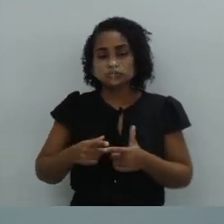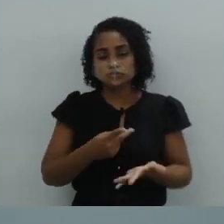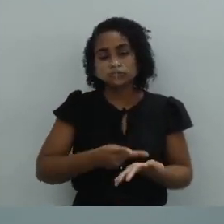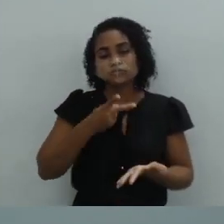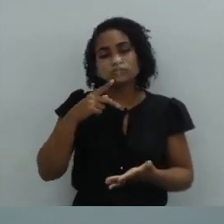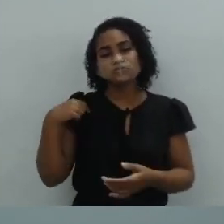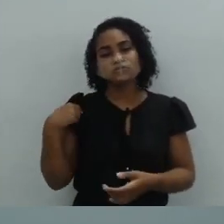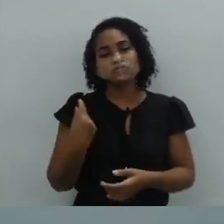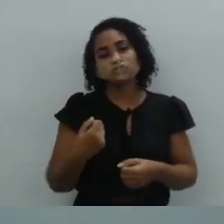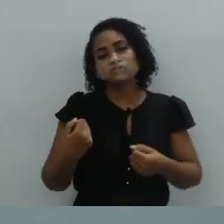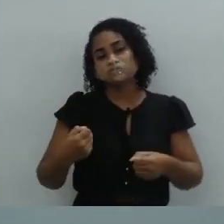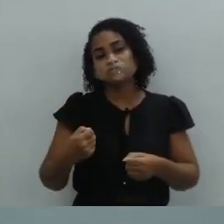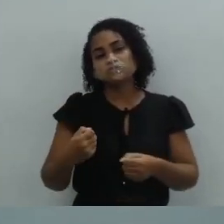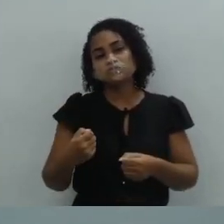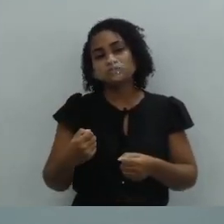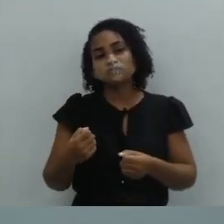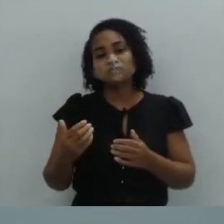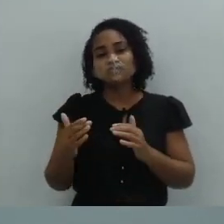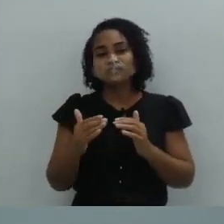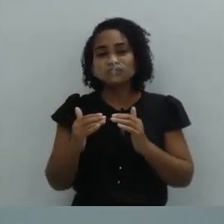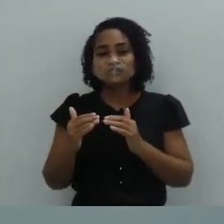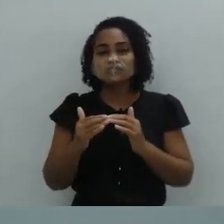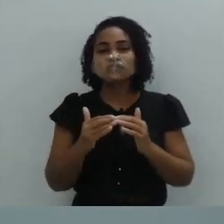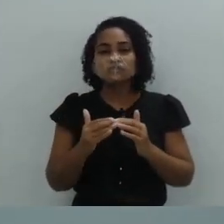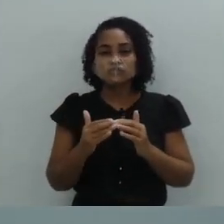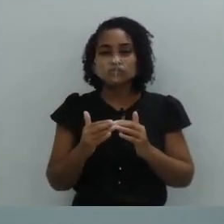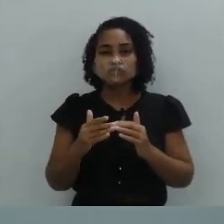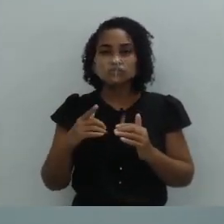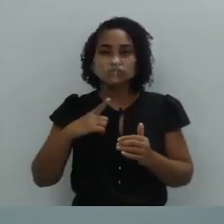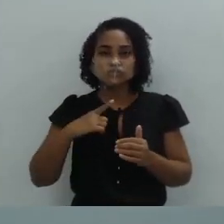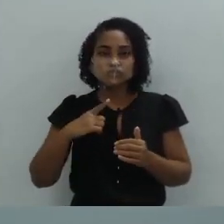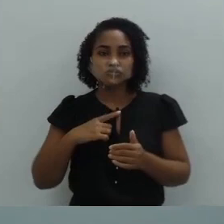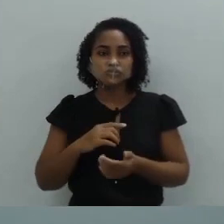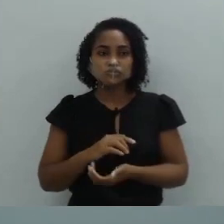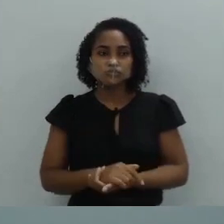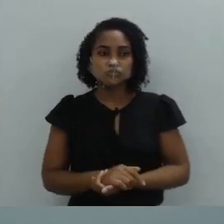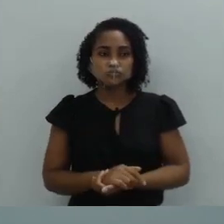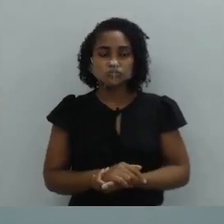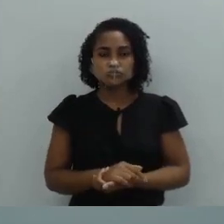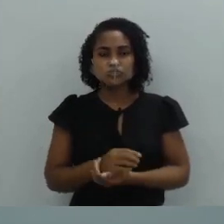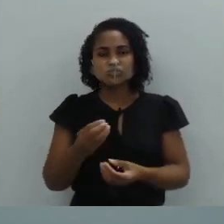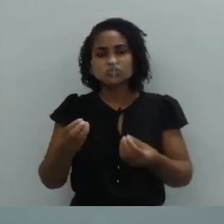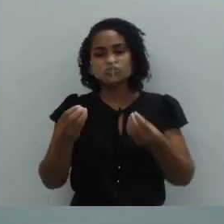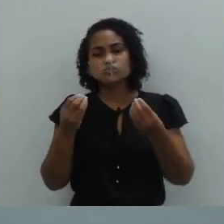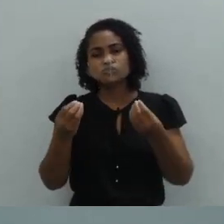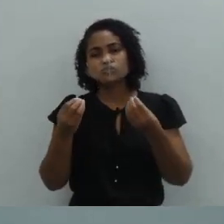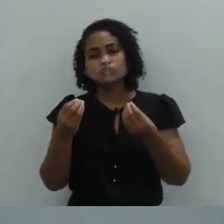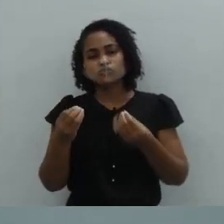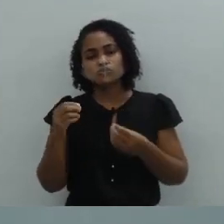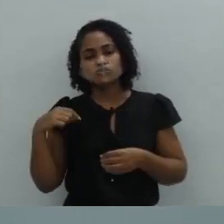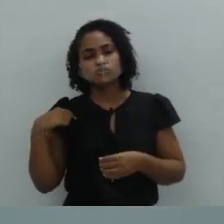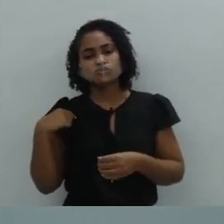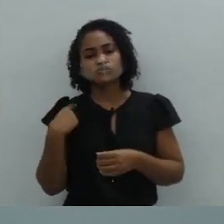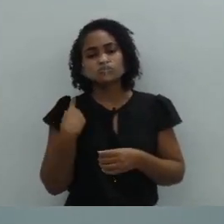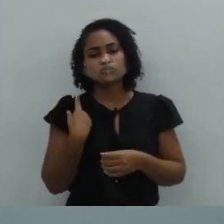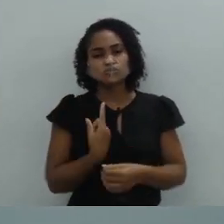gente precisa agora identificar esses pontos que eu coloquei para vocês. Como é então que eu